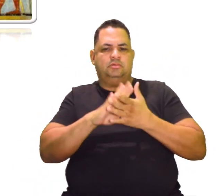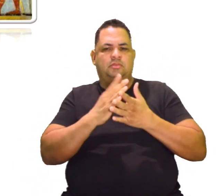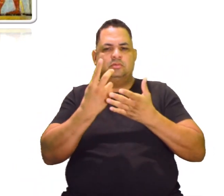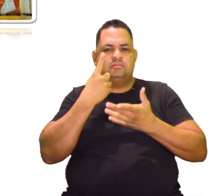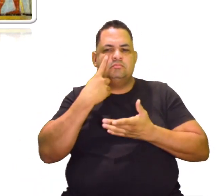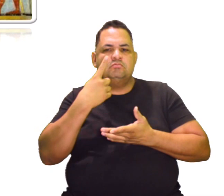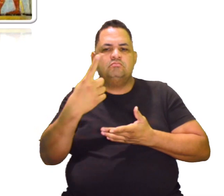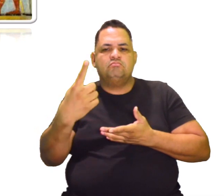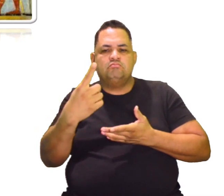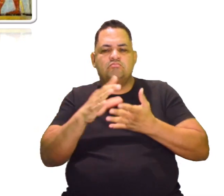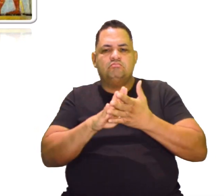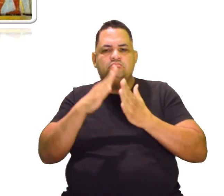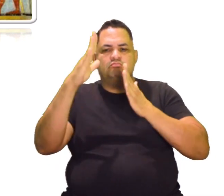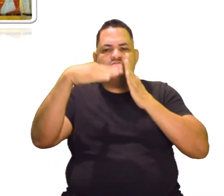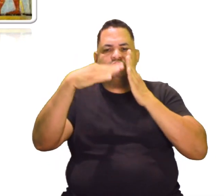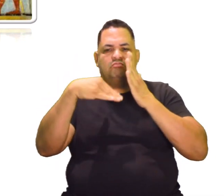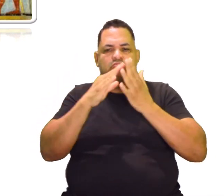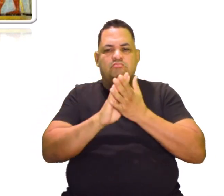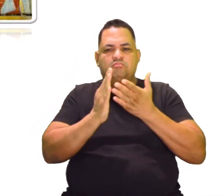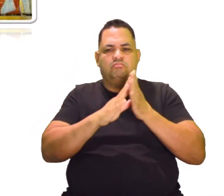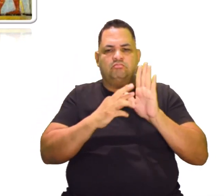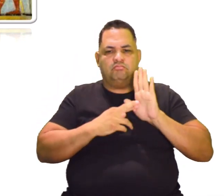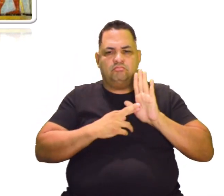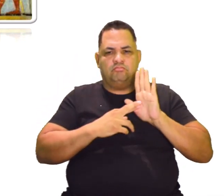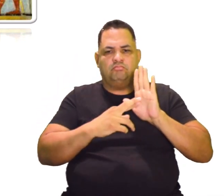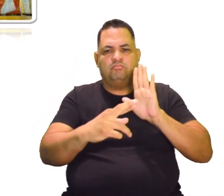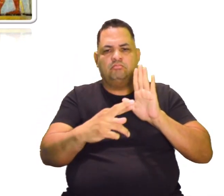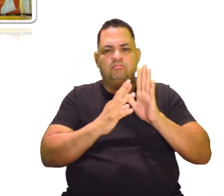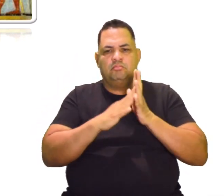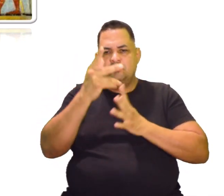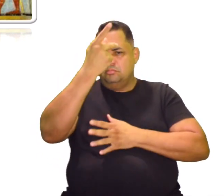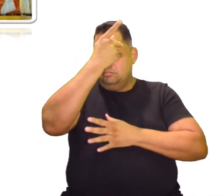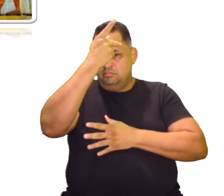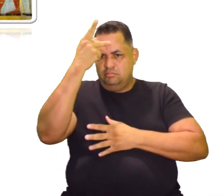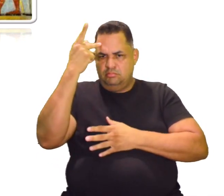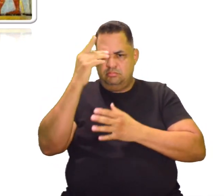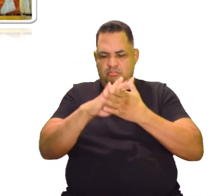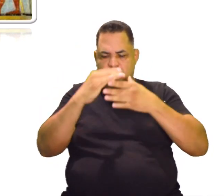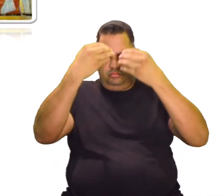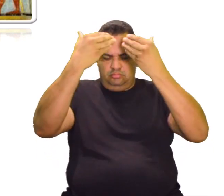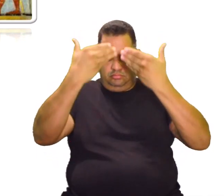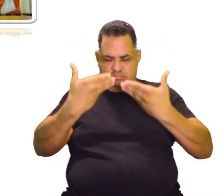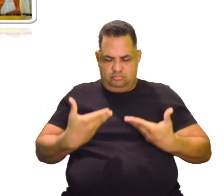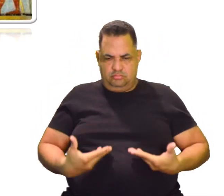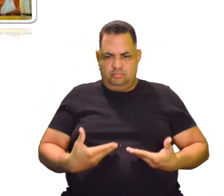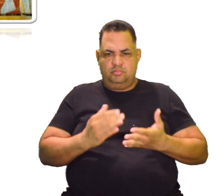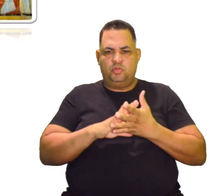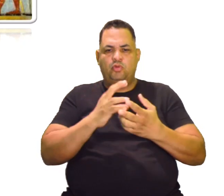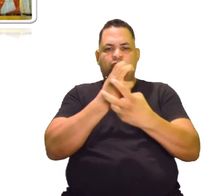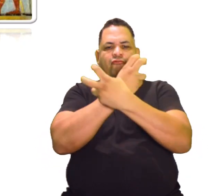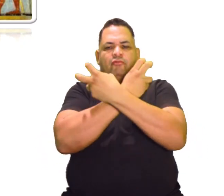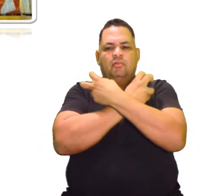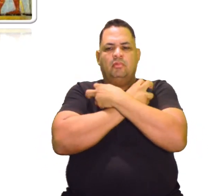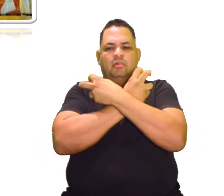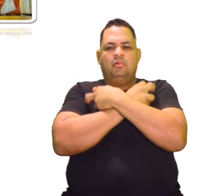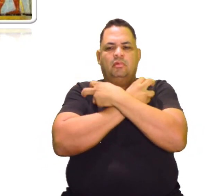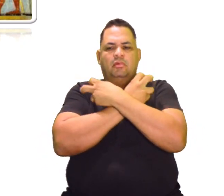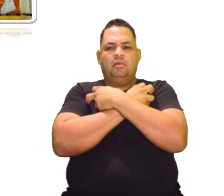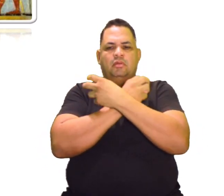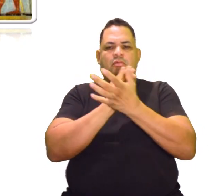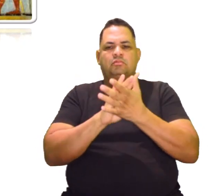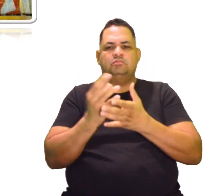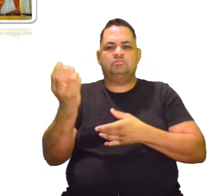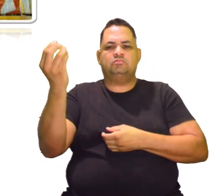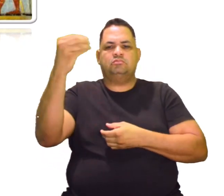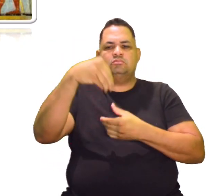né, da representação aí, das pessoas, dos cidadãos, dos faraós aí da cultura